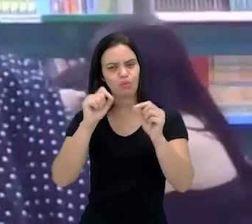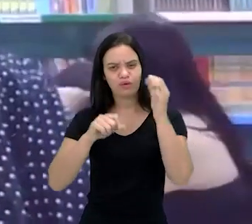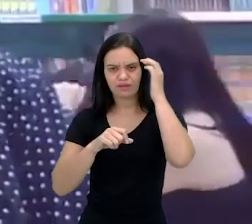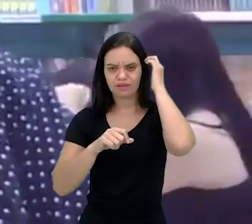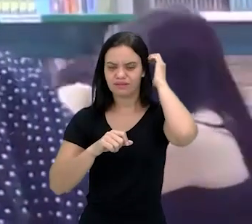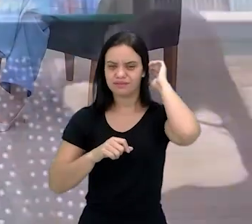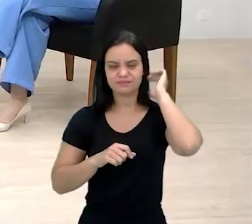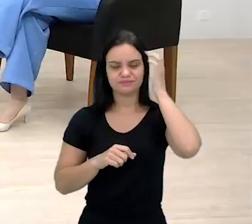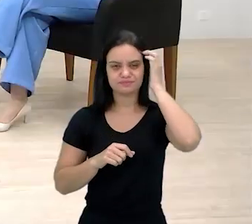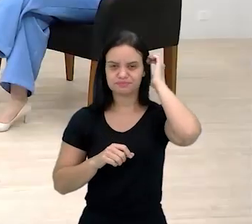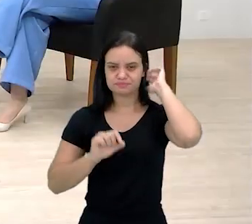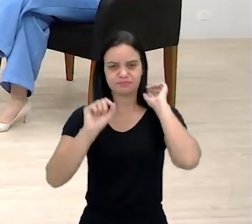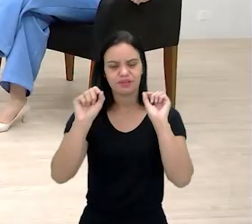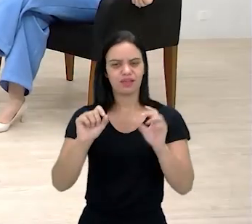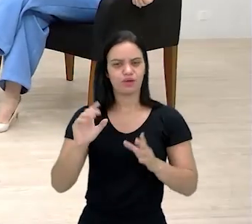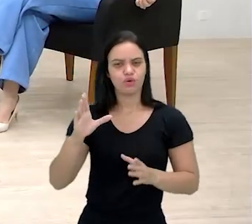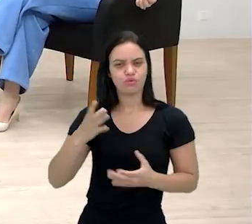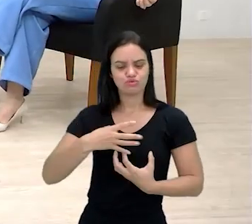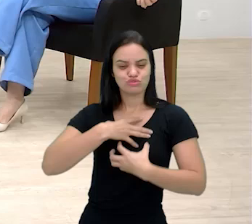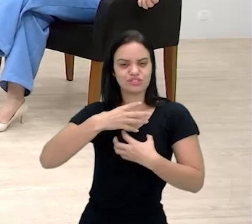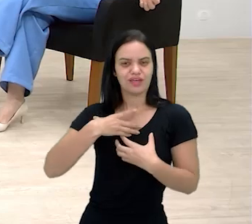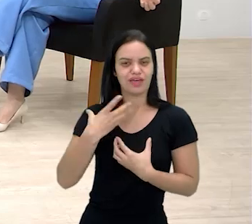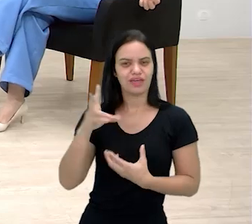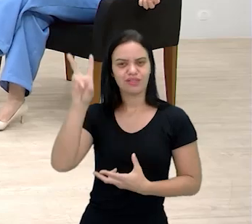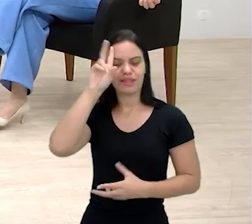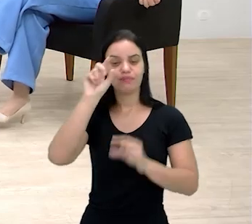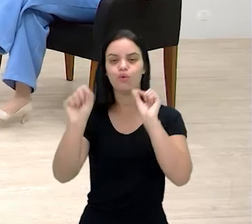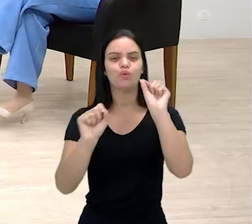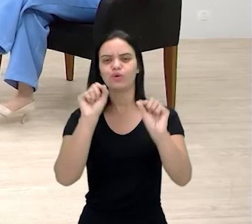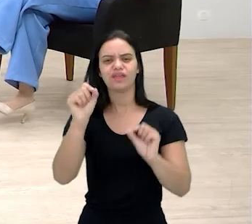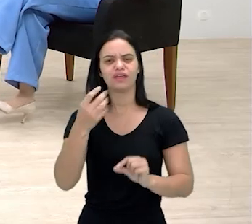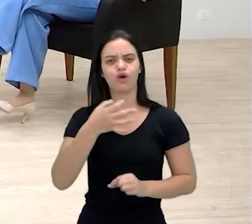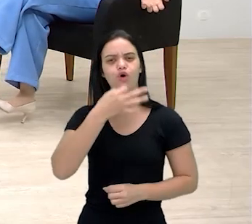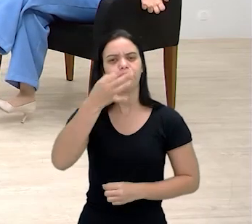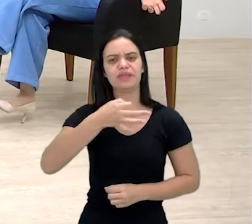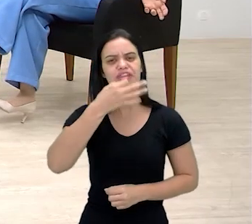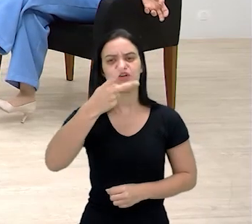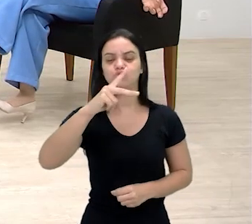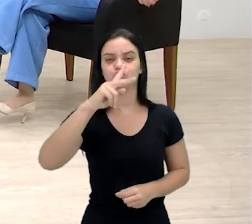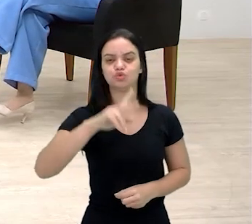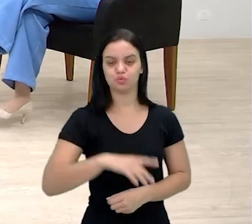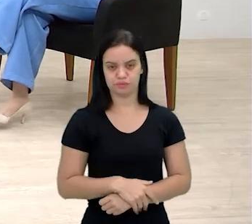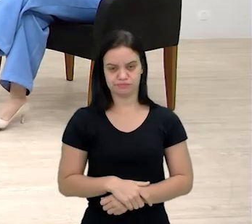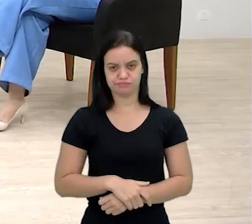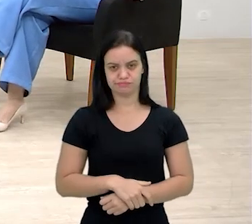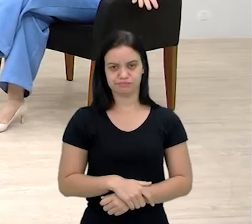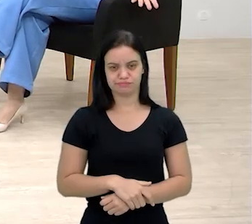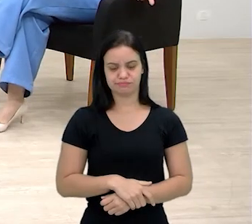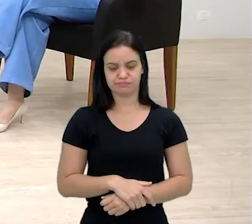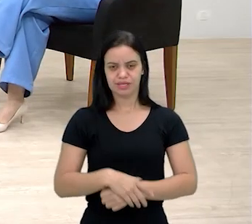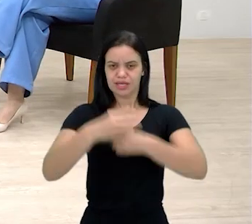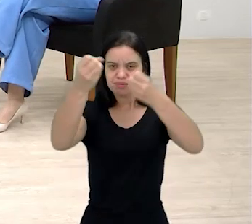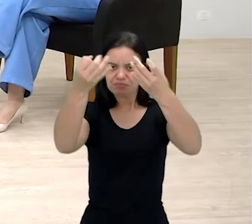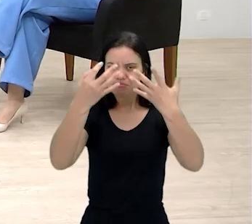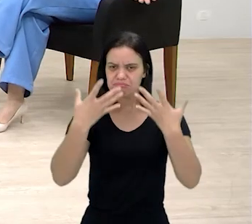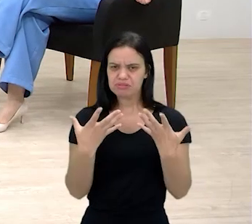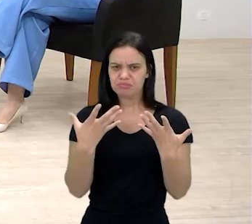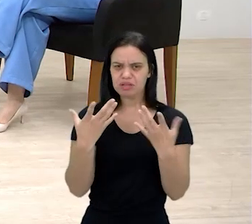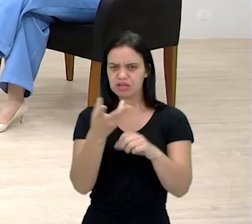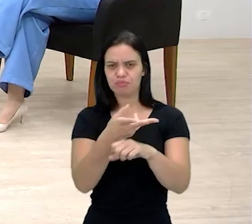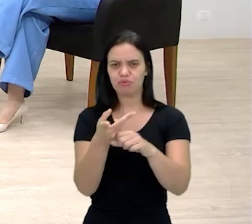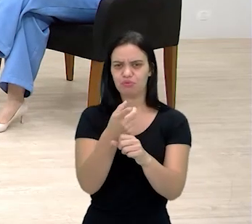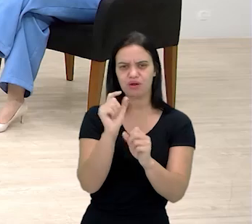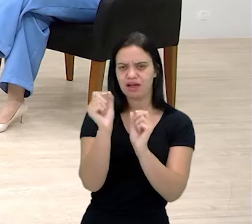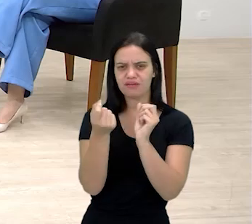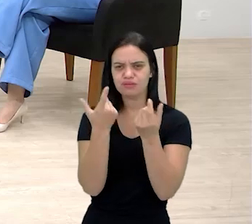bem seu comportamento, a característica dos protagonistas, o que você acha disso? A Aurélia buscava alguma coisa que nem ela sabia o que era, ou